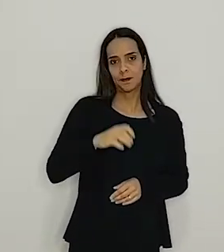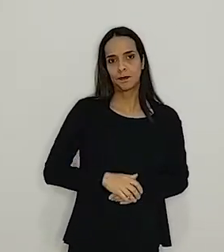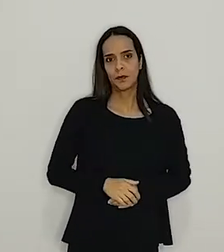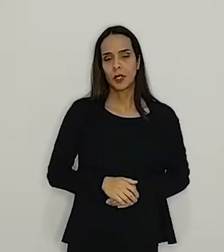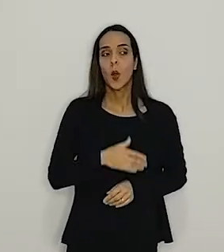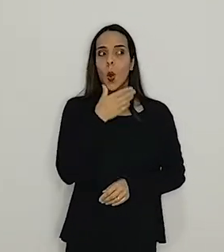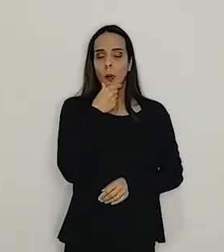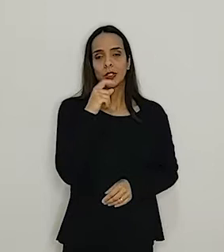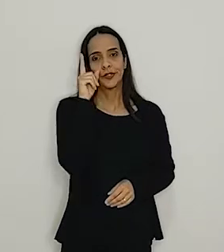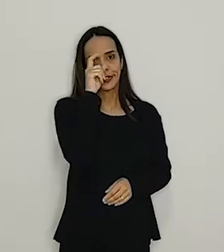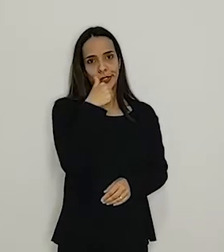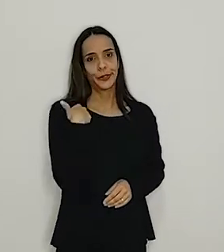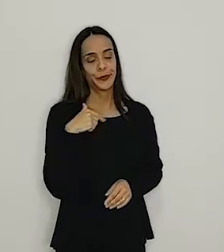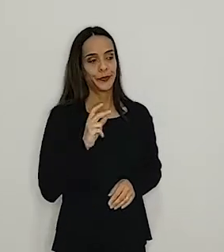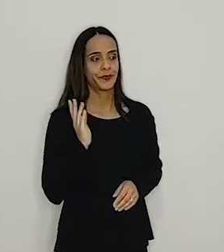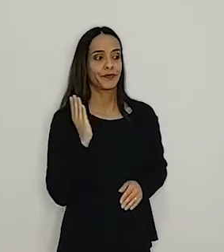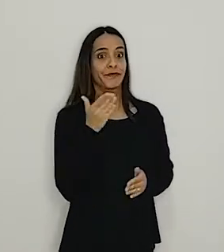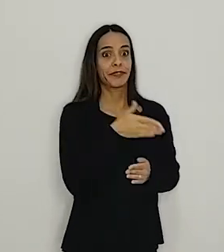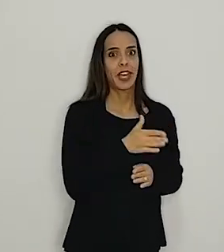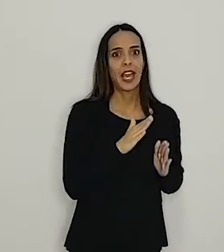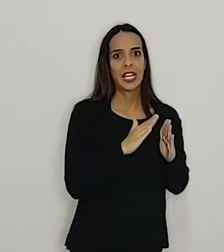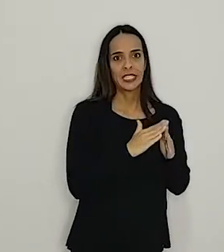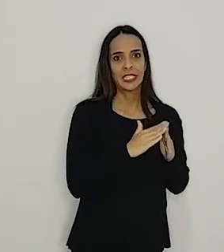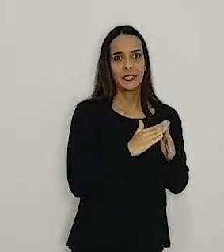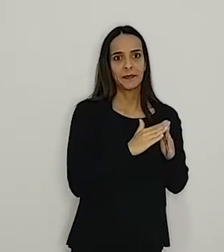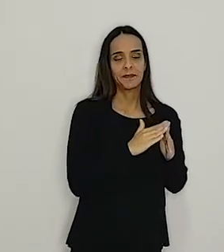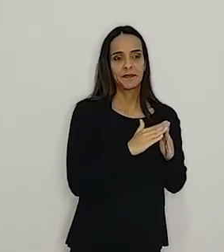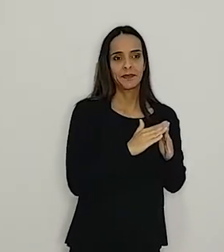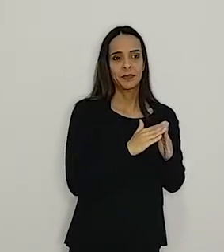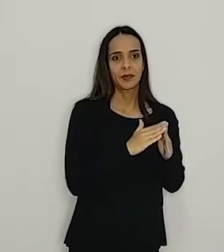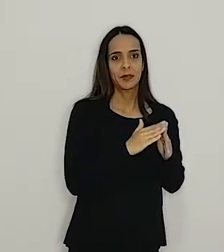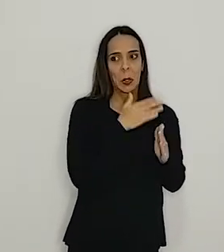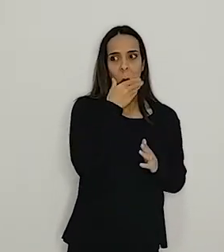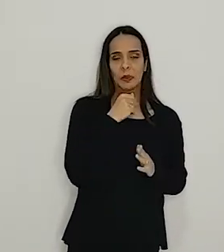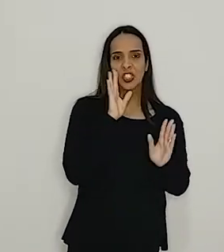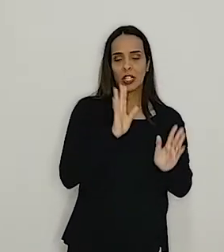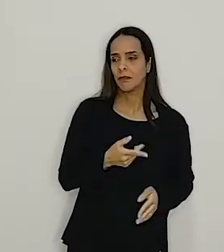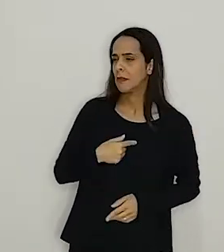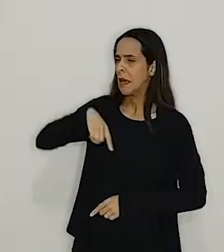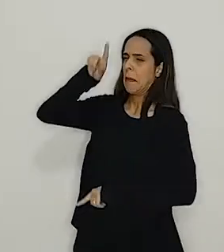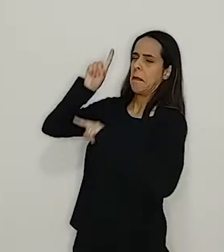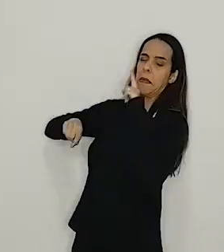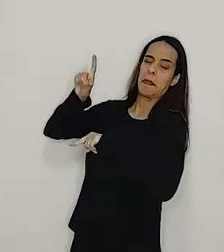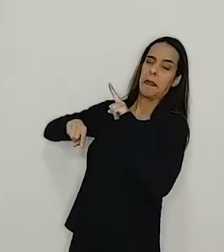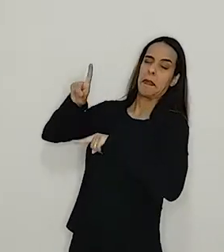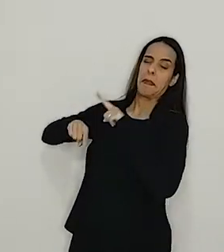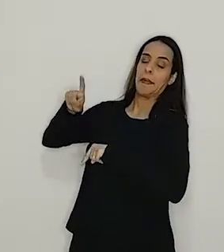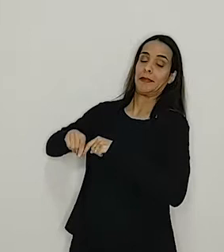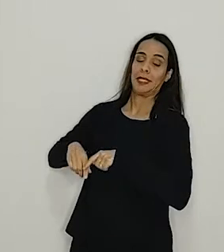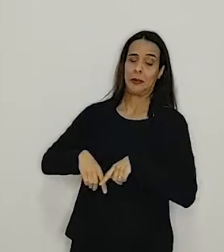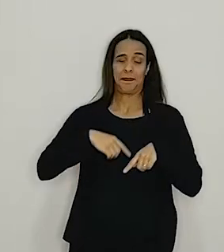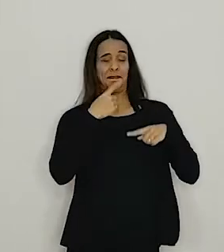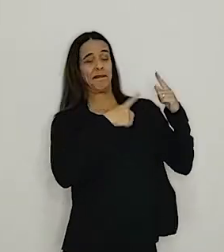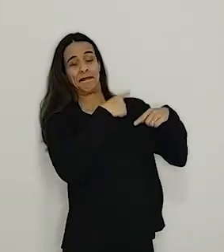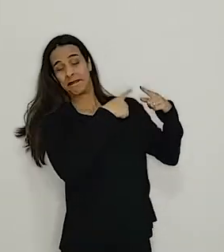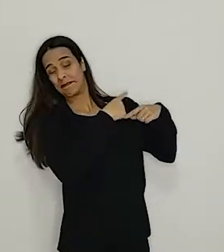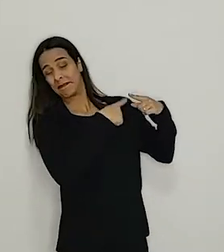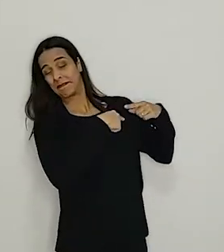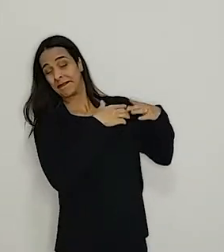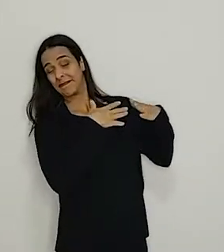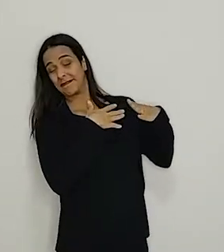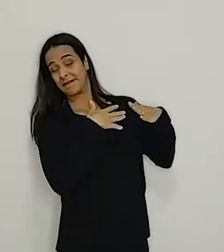eu tinha uma dificuldade muito grande de cuidar, porque todas as vezes que eu entrava na casa, ele já me recebia com inúmeros